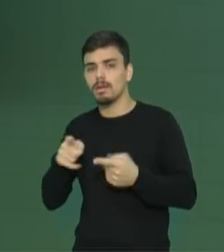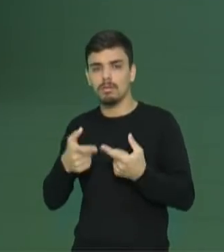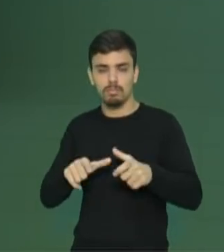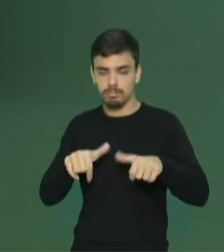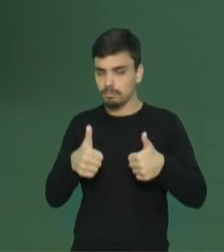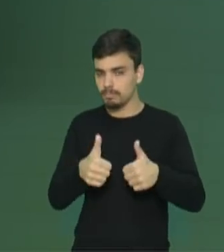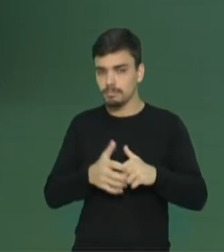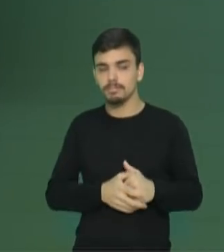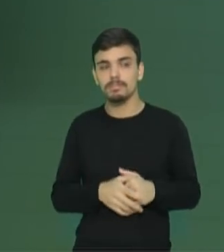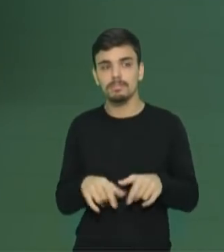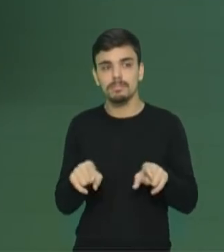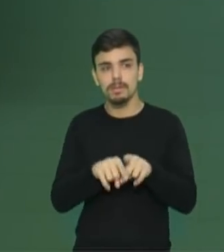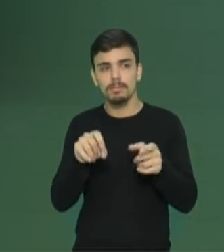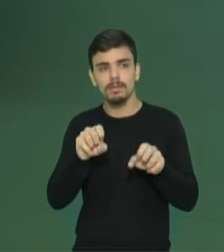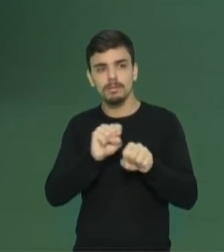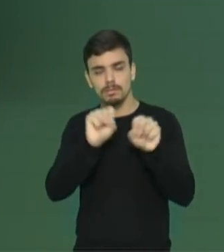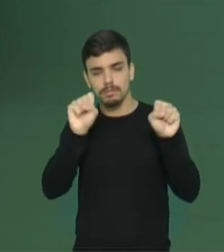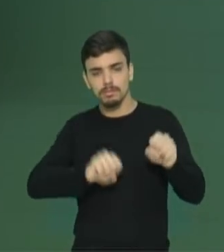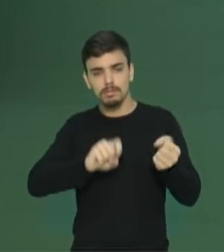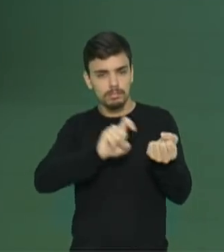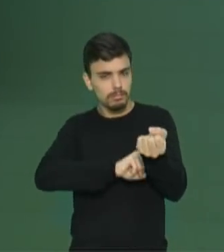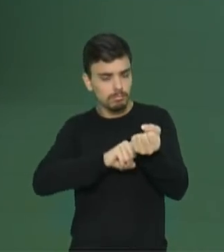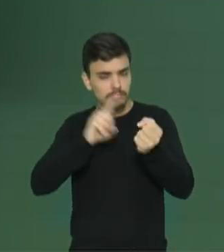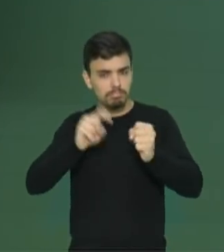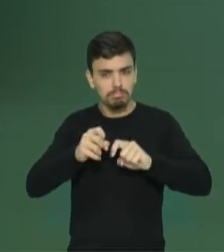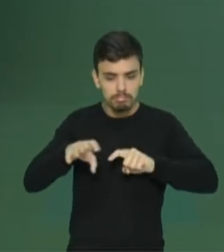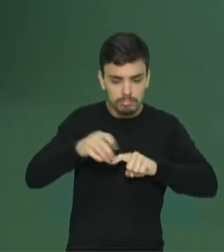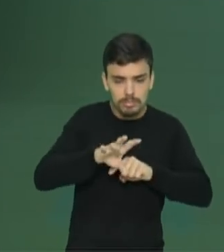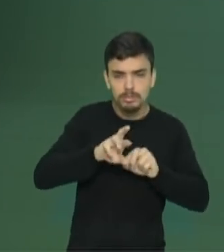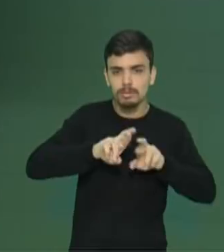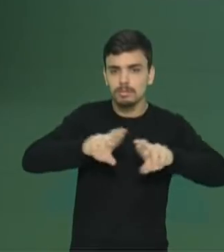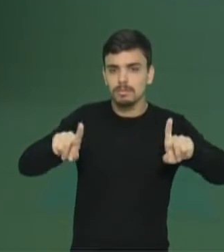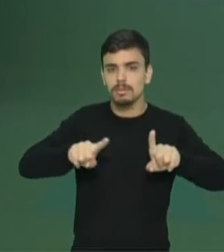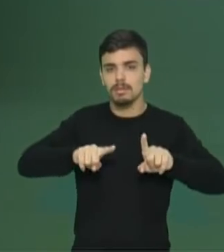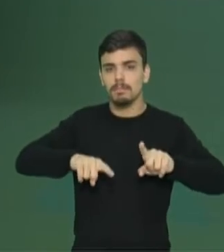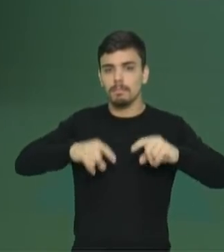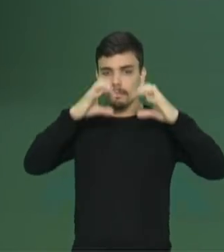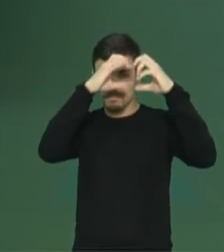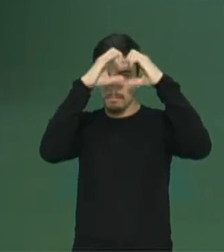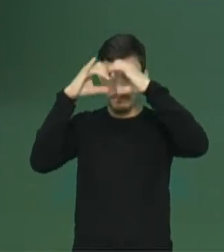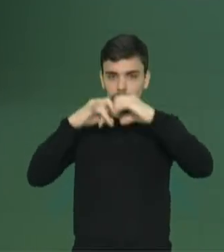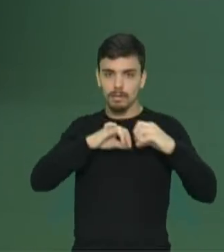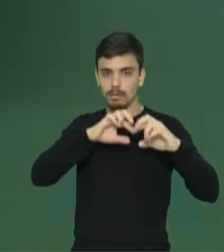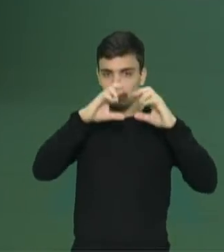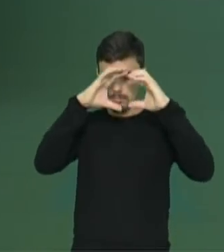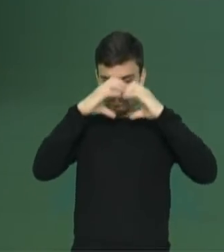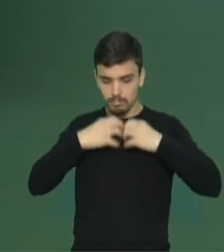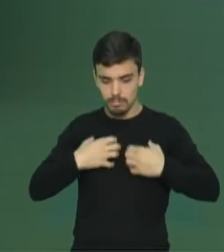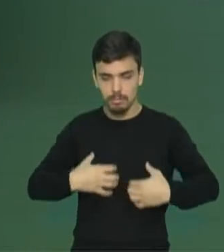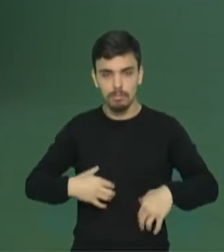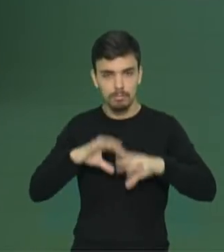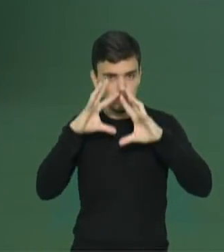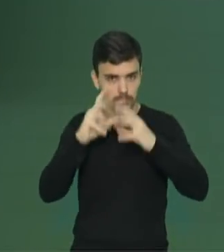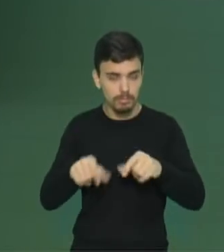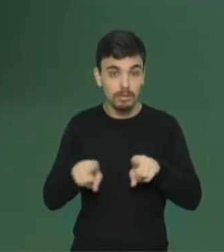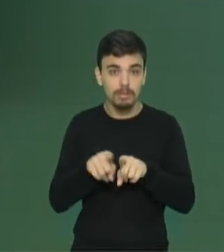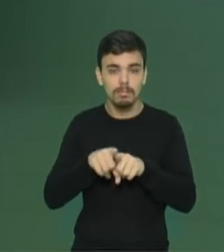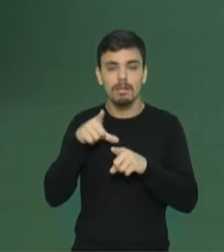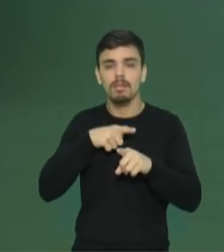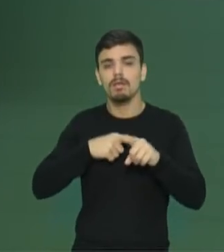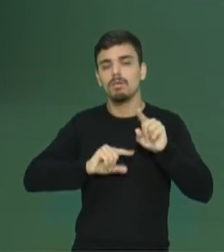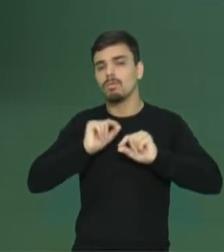Esse sistema nervoso deles é distribuído com vários pequenos cérebros pelo corpo, Então, ele é ganglionar. Tem os